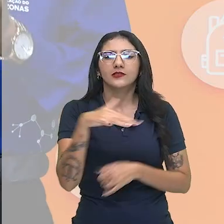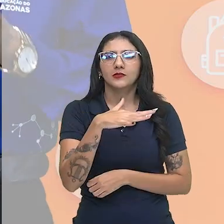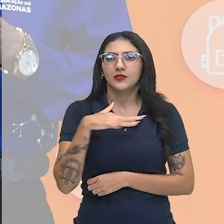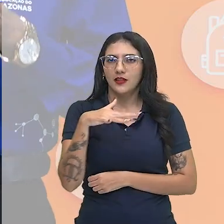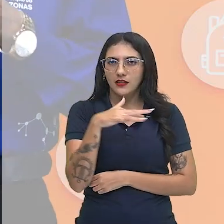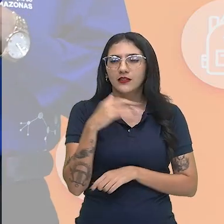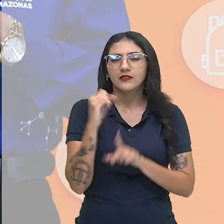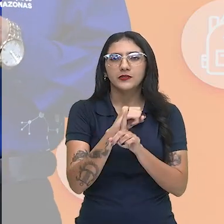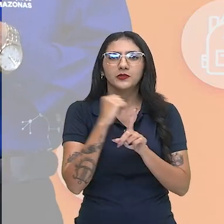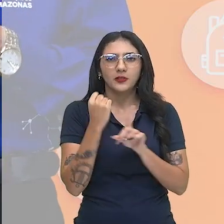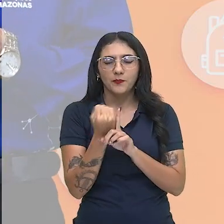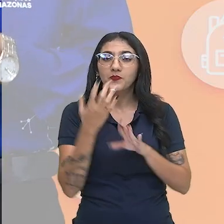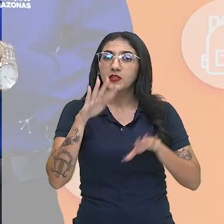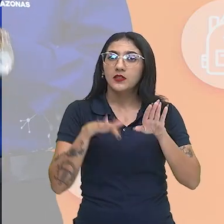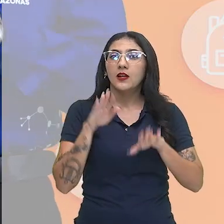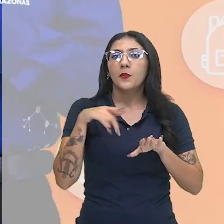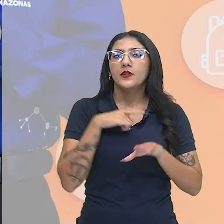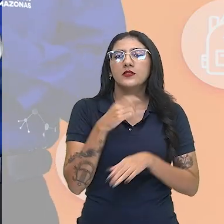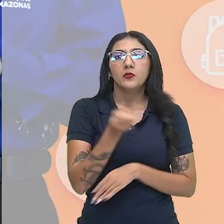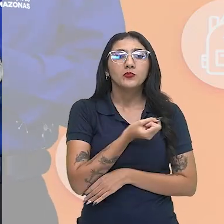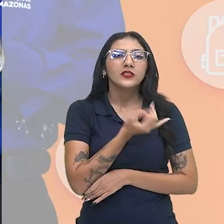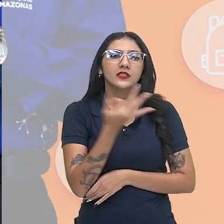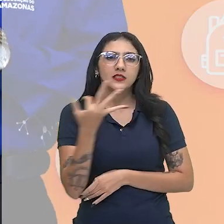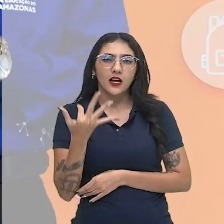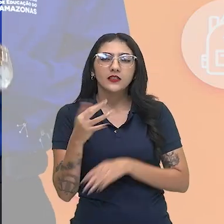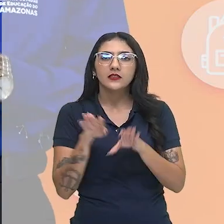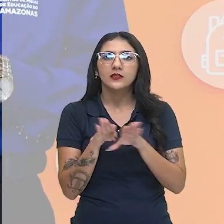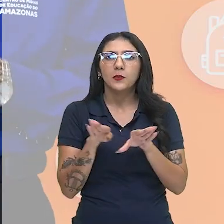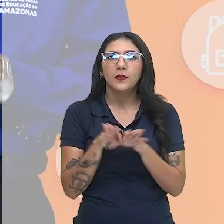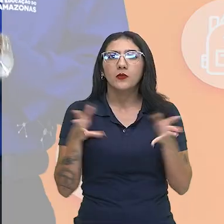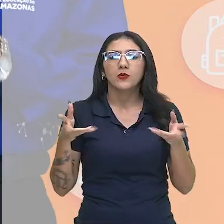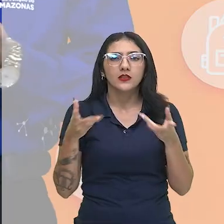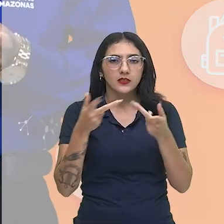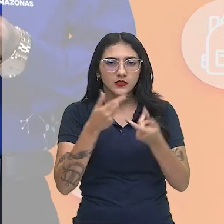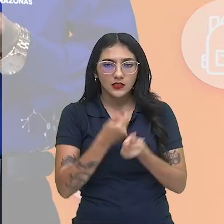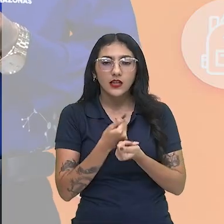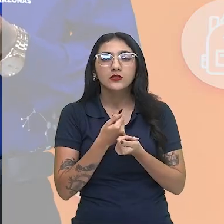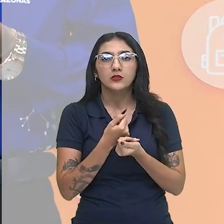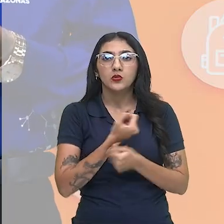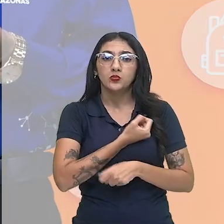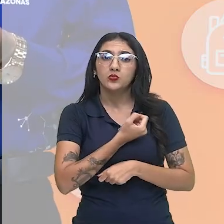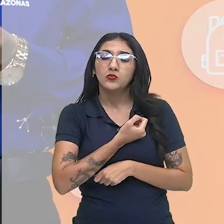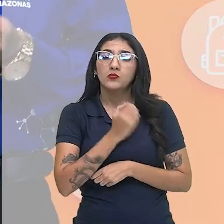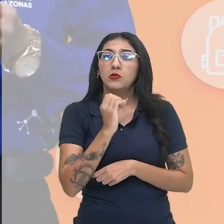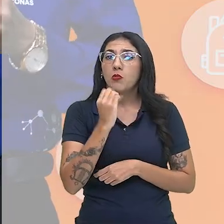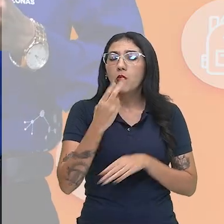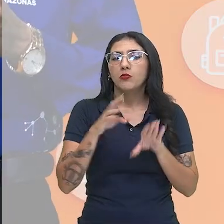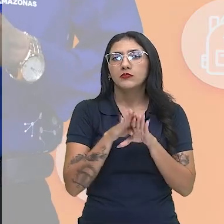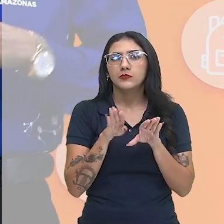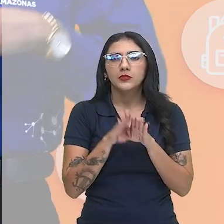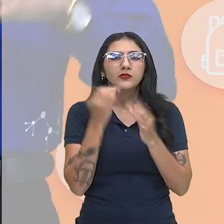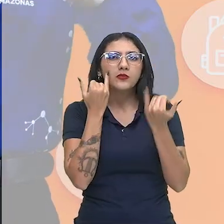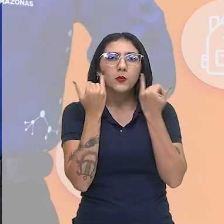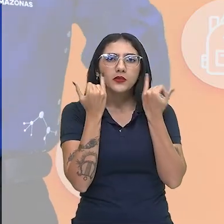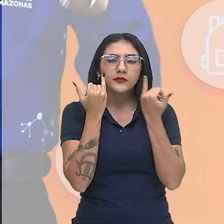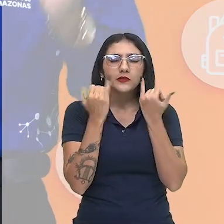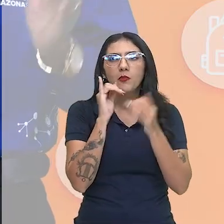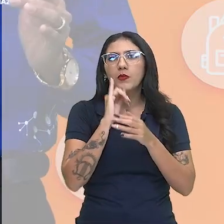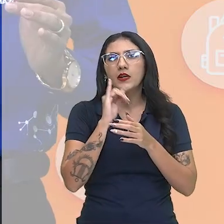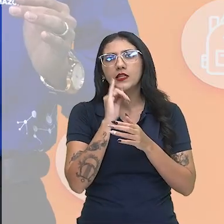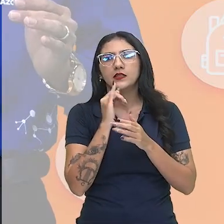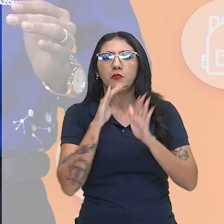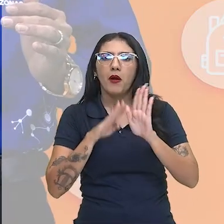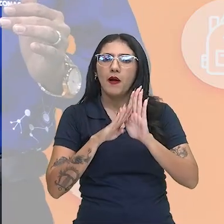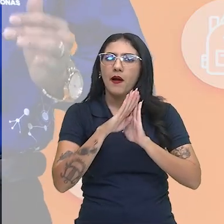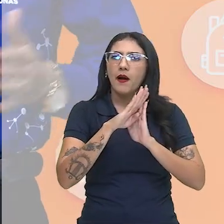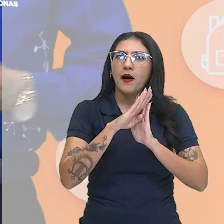e geralmente são quantitativos e expressos em números ou escalas, né? Está alto, está baixo,